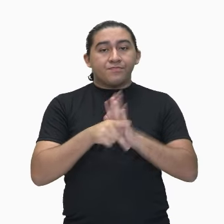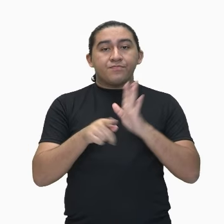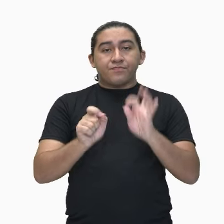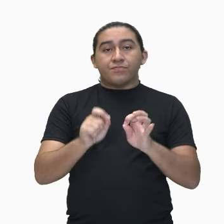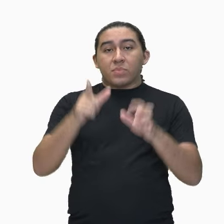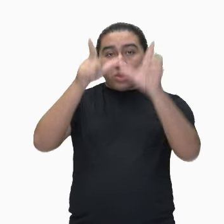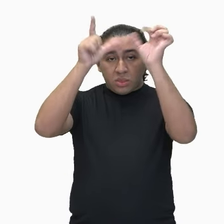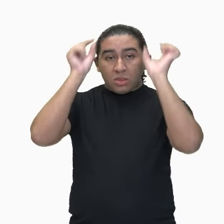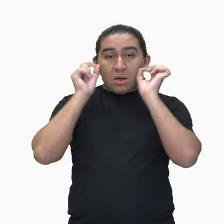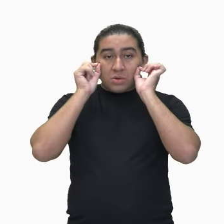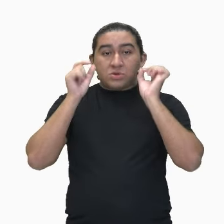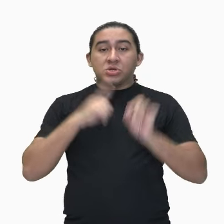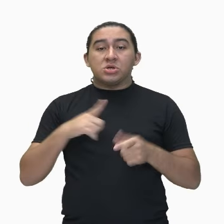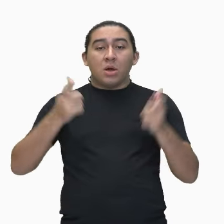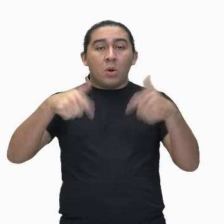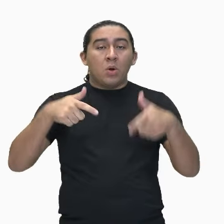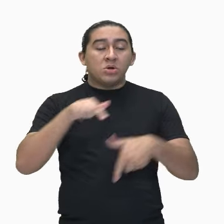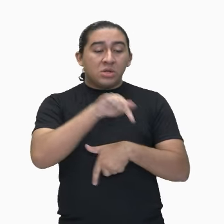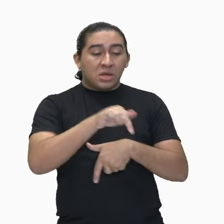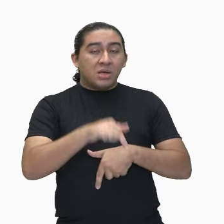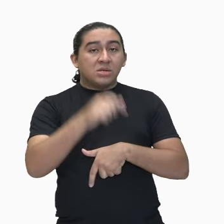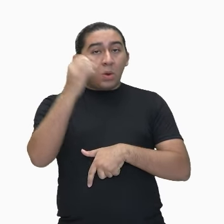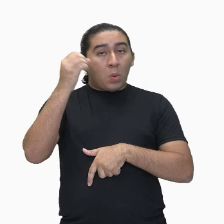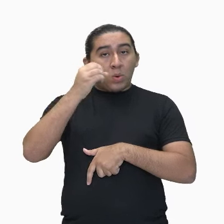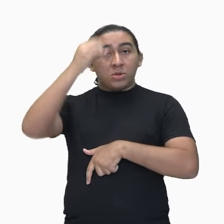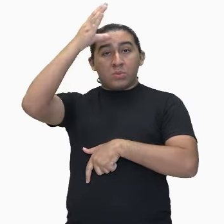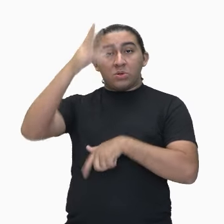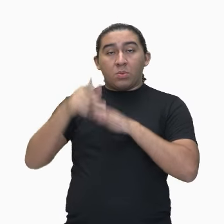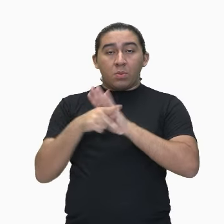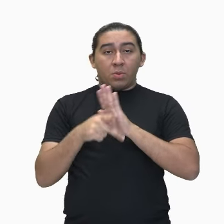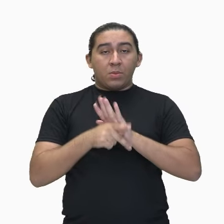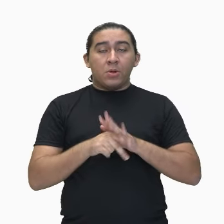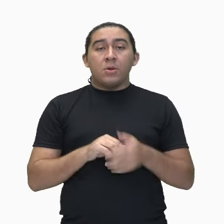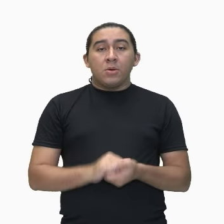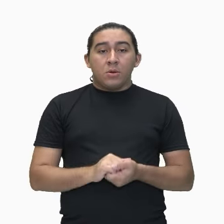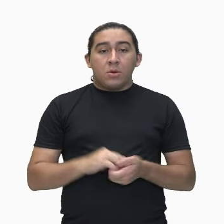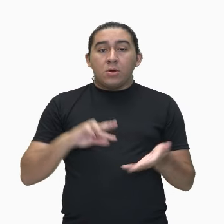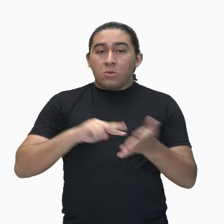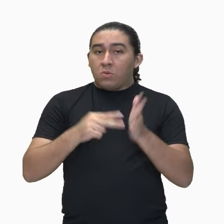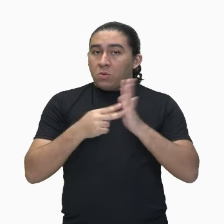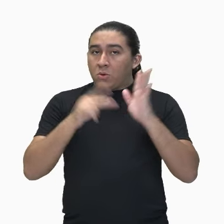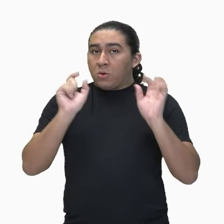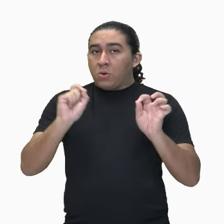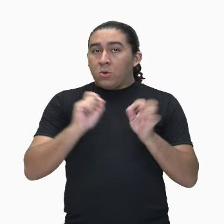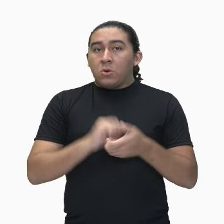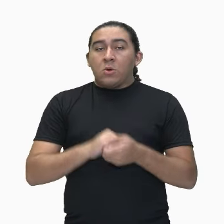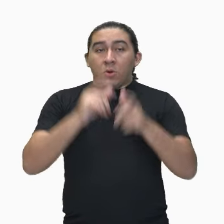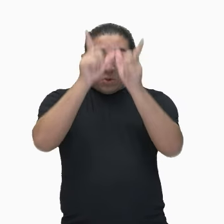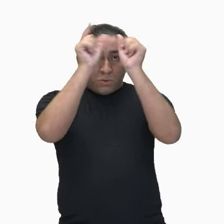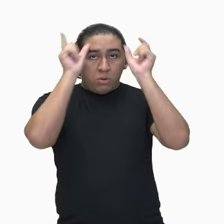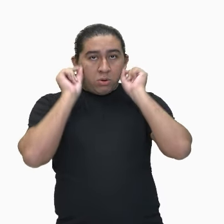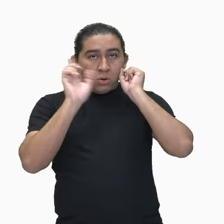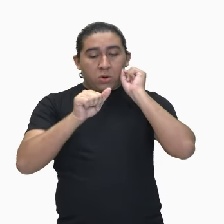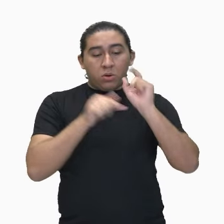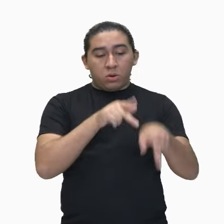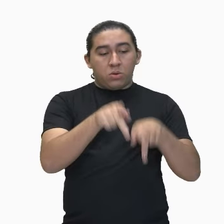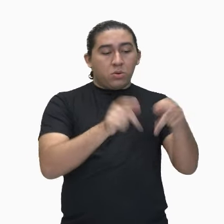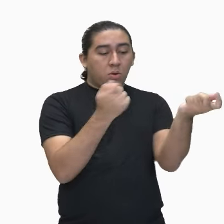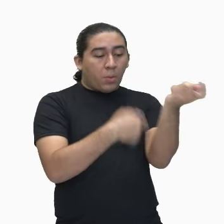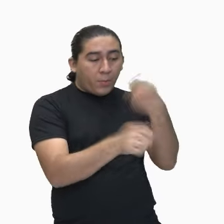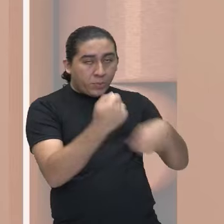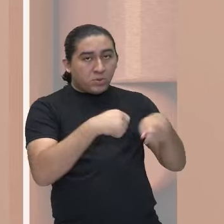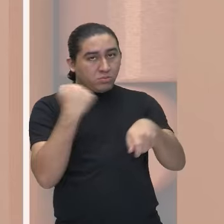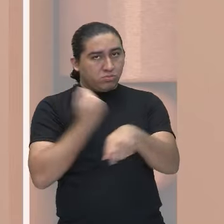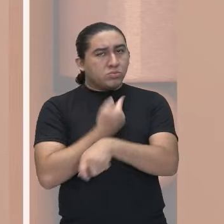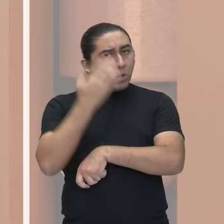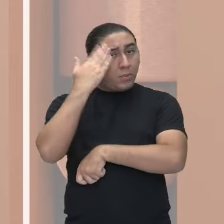gregos operaram nessa sabedoria oriental. Ou seja, os gregos eram um povo comerciante e navegante. Nós sabemos